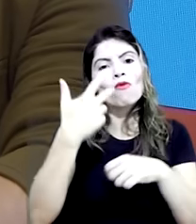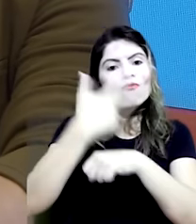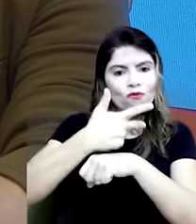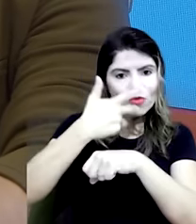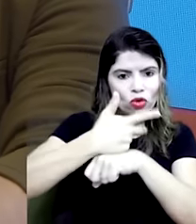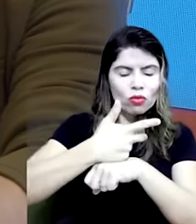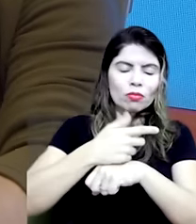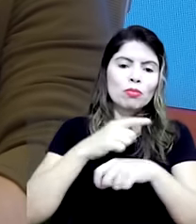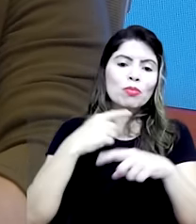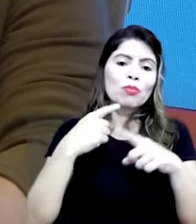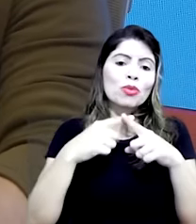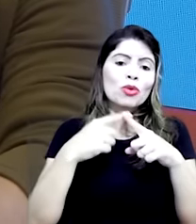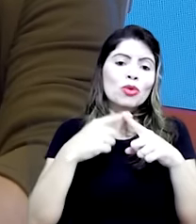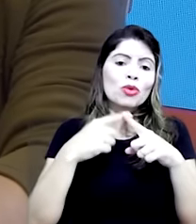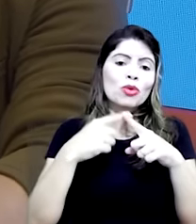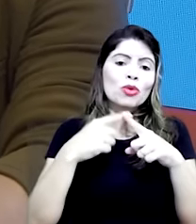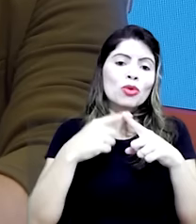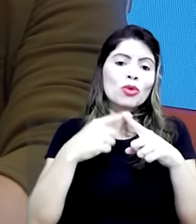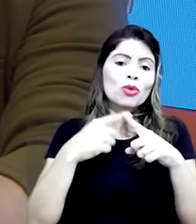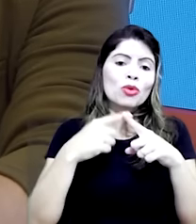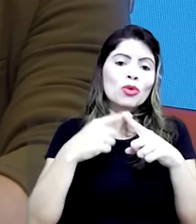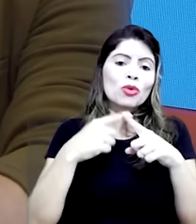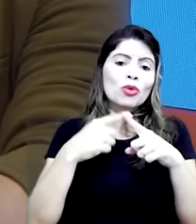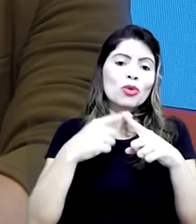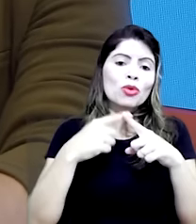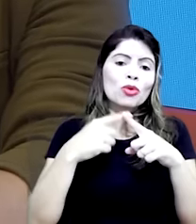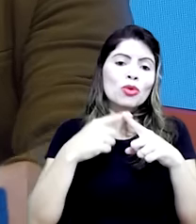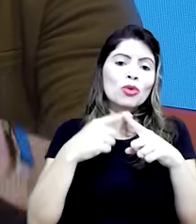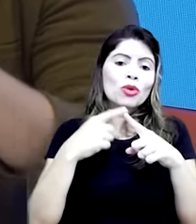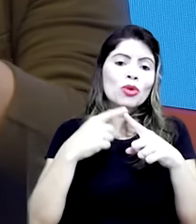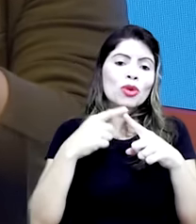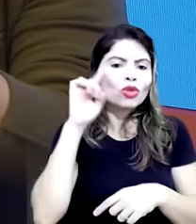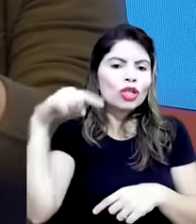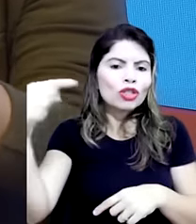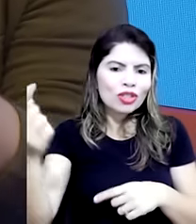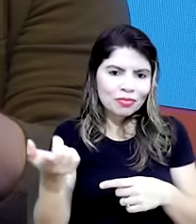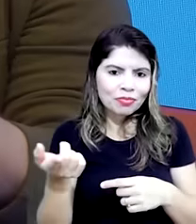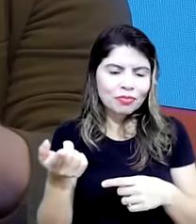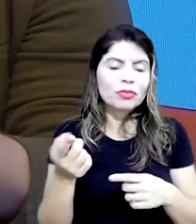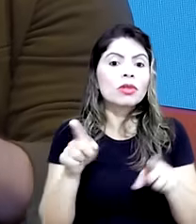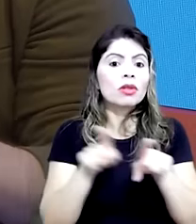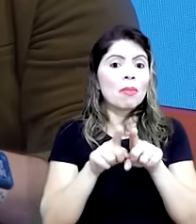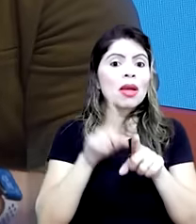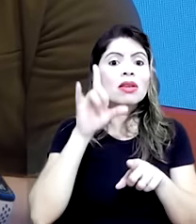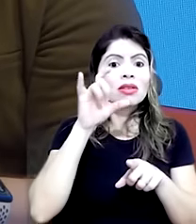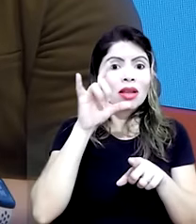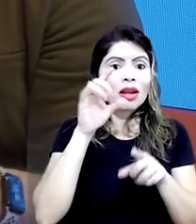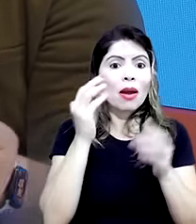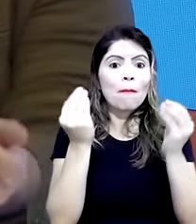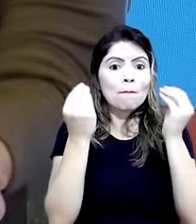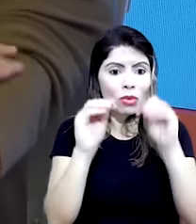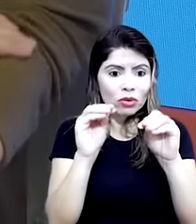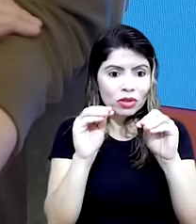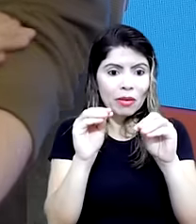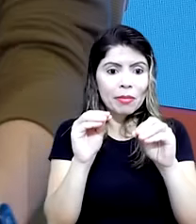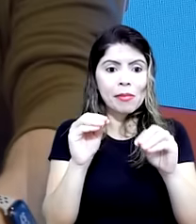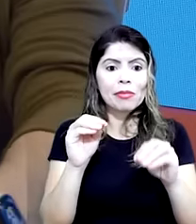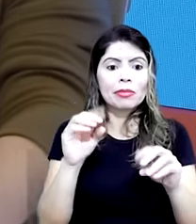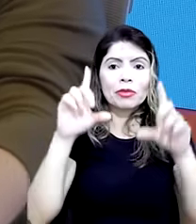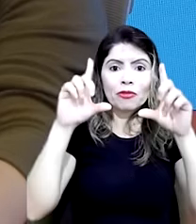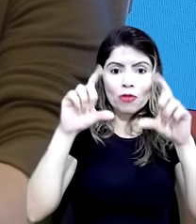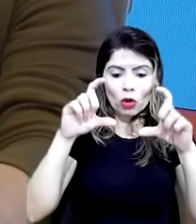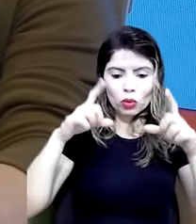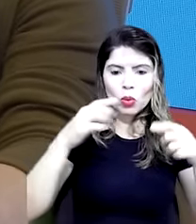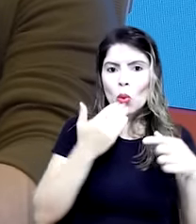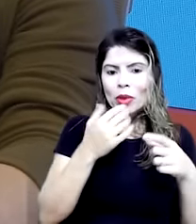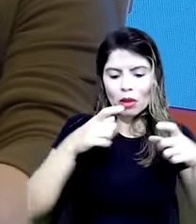foto vai lá e faz um teste até pro post de Instagram né tá lá vou almoçar tirei a foto do meu prato Bacana vai lá e faz esse ajuste Zinho que vai ficar muito